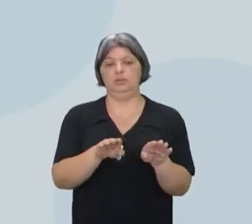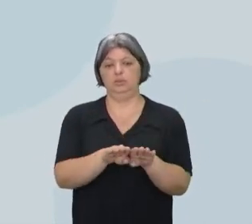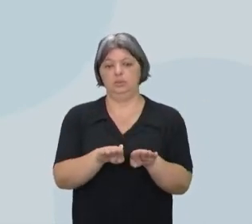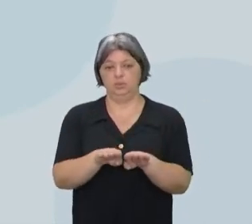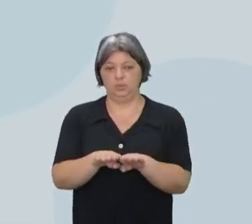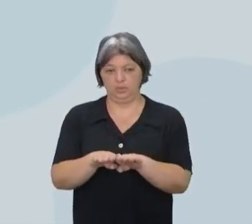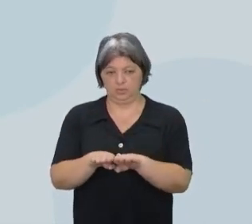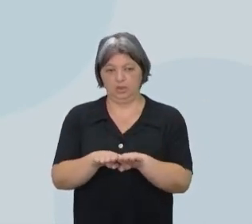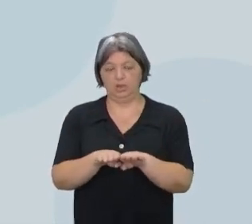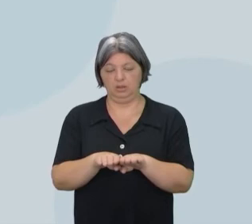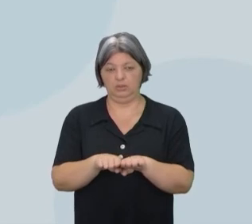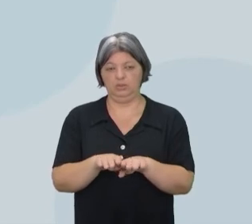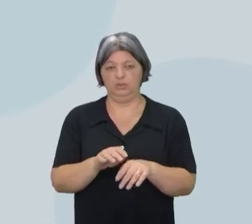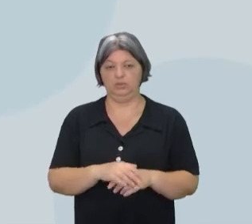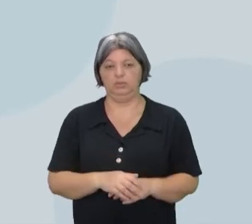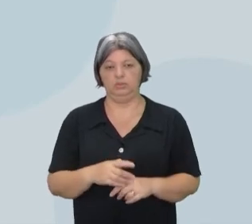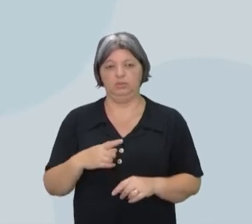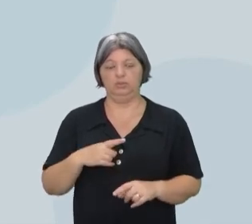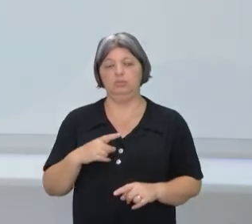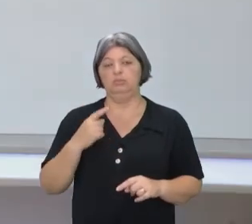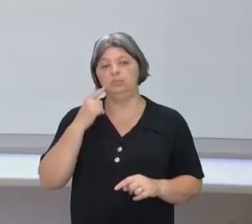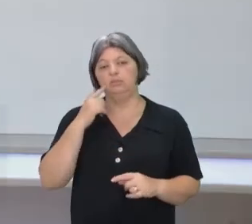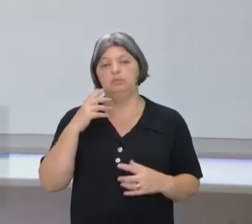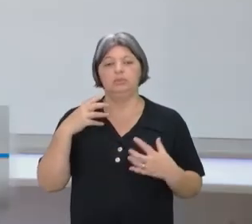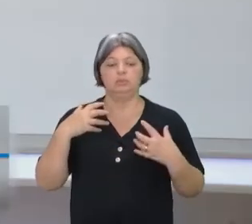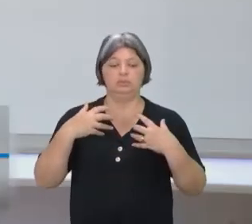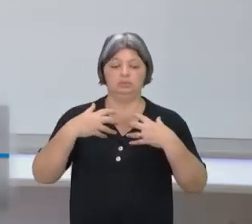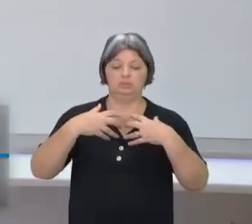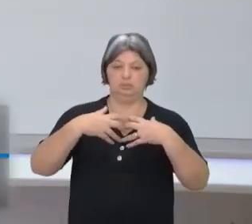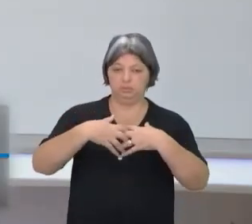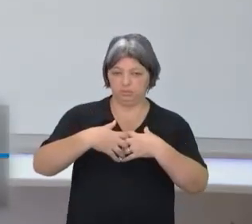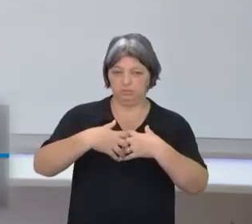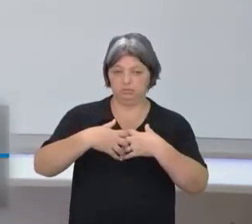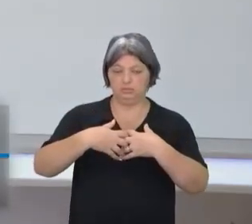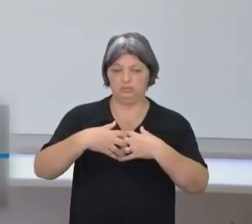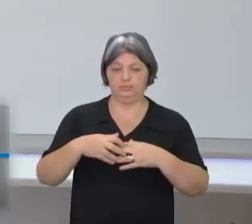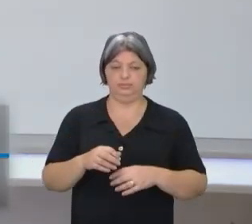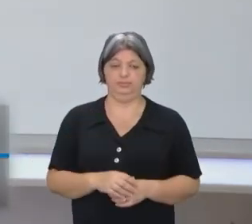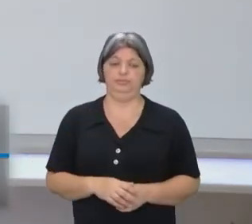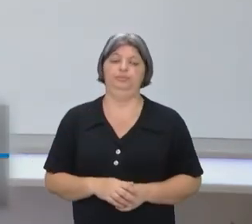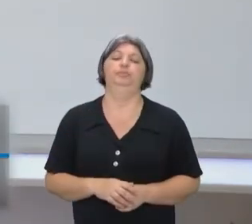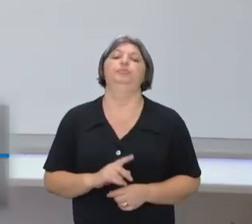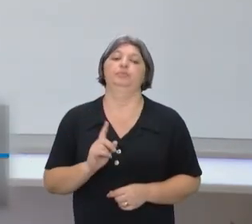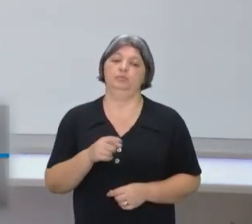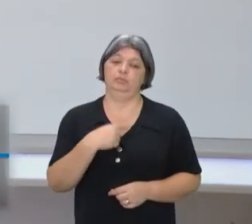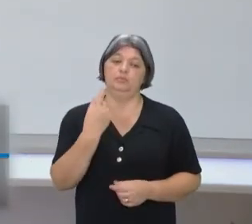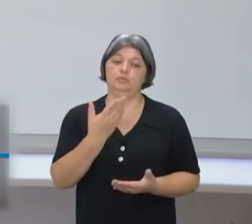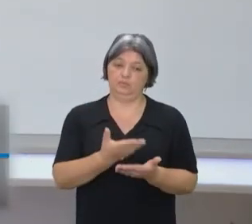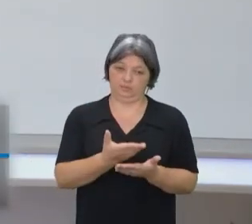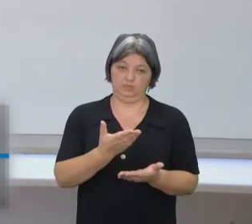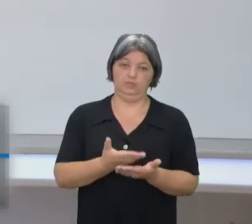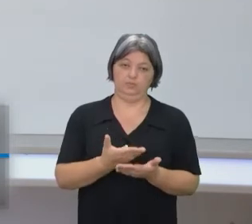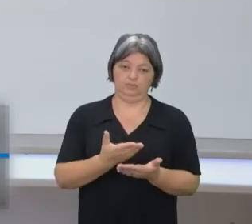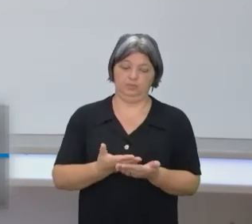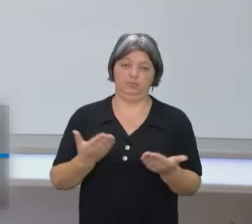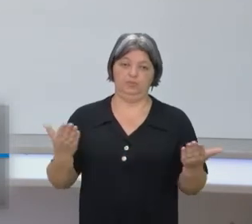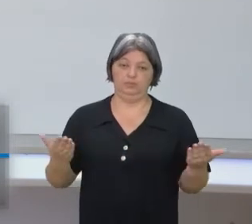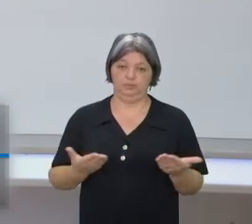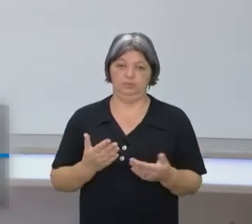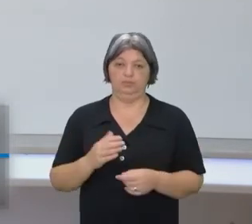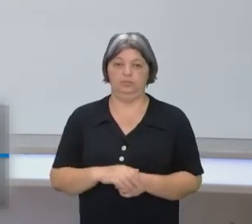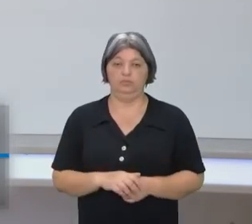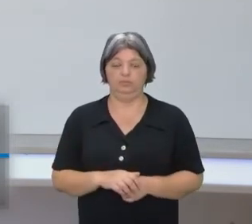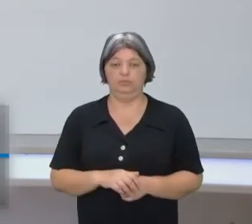foram apresentadas, elas se encaixam, elas se encontram? Então, é isso que a gente vai estudar nesse componente. A gente vai